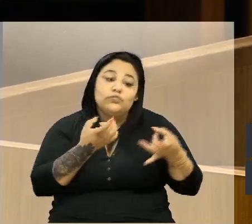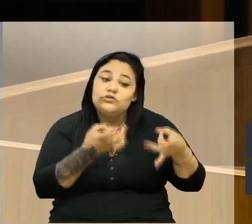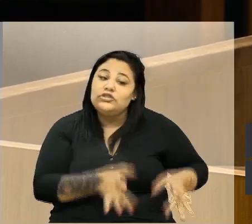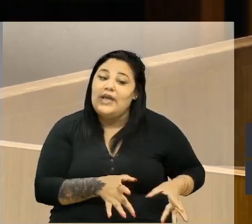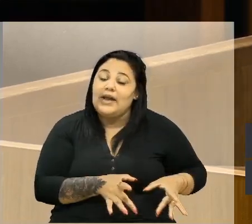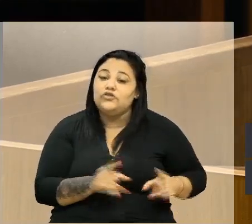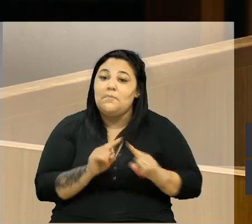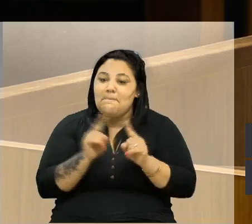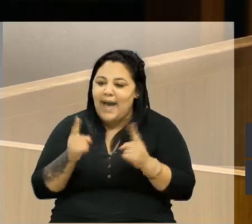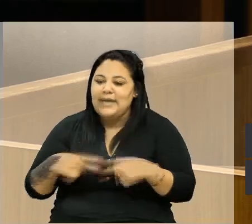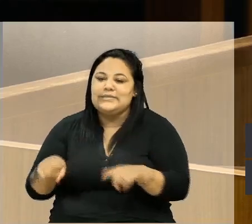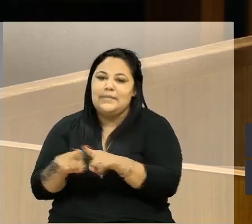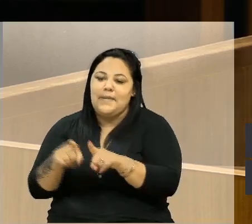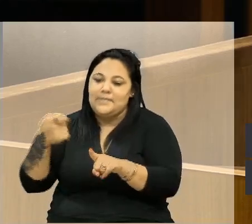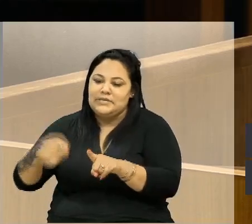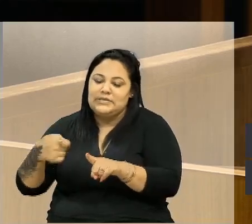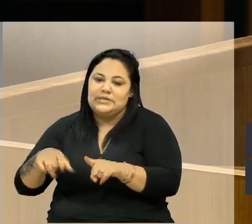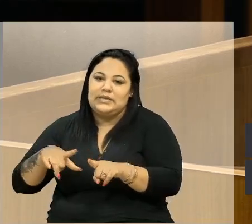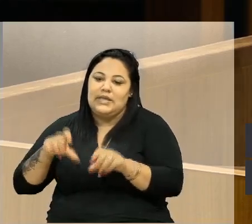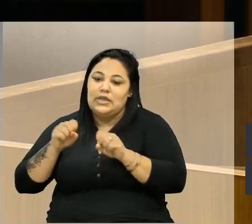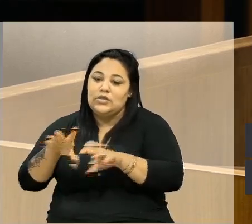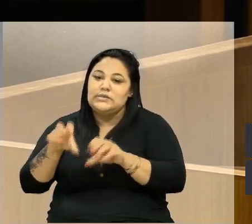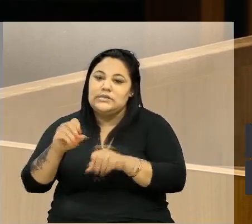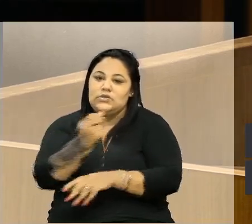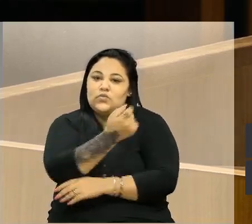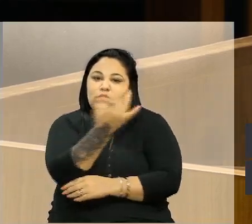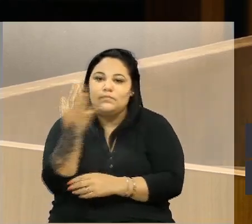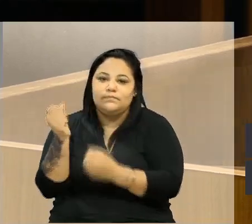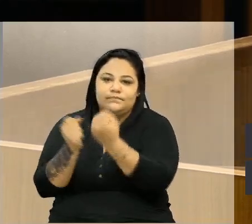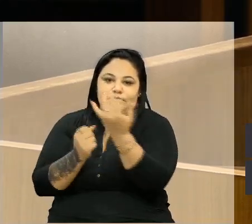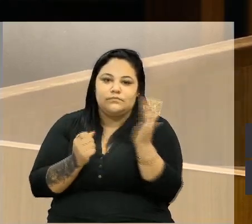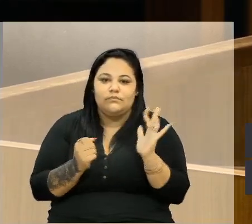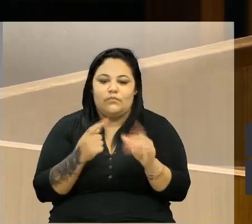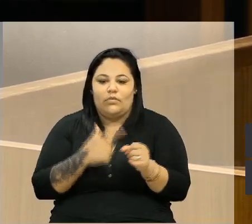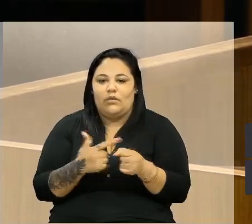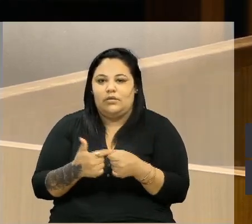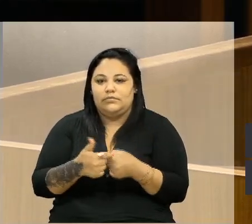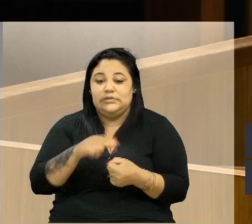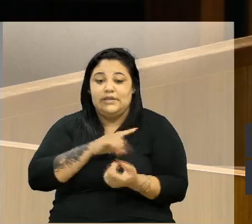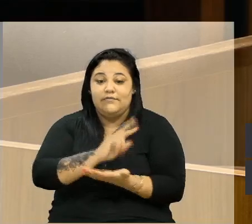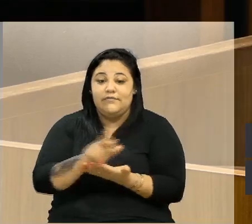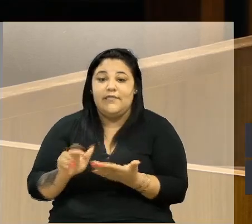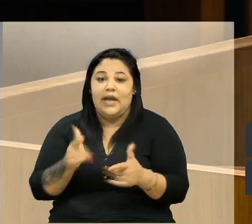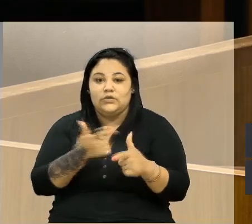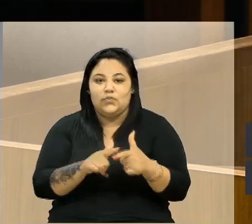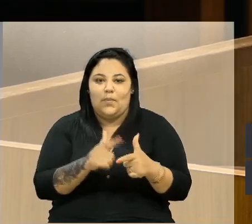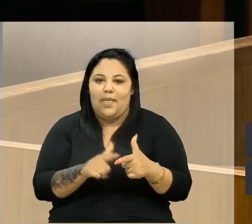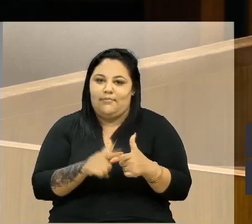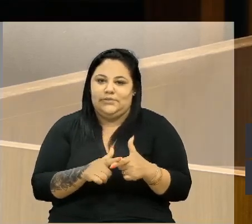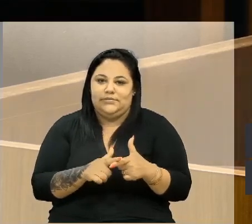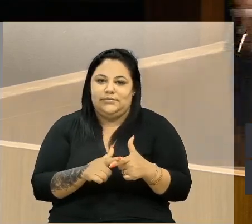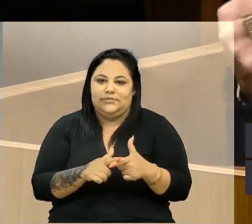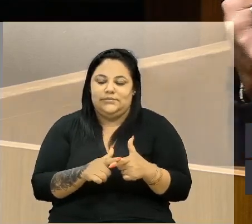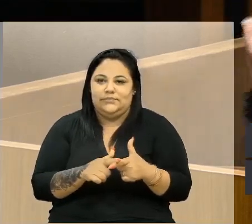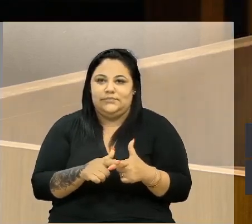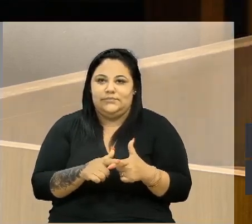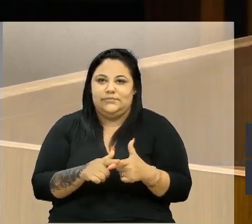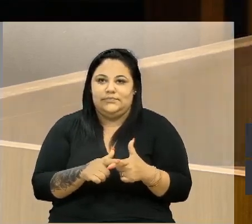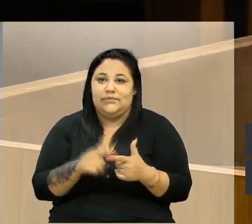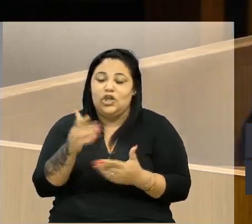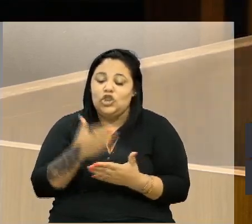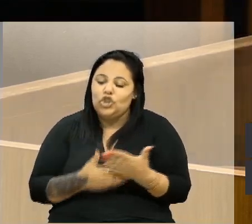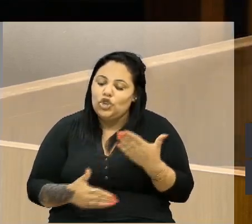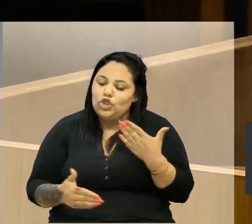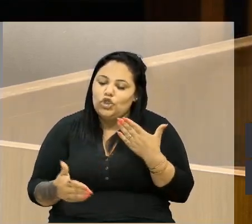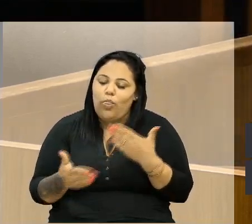também precisa ter educação ambiental na cidade. Então, são vários problemas que estão todos